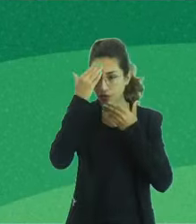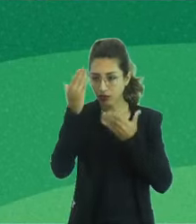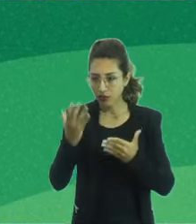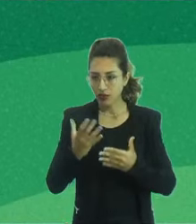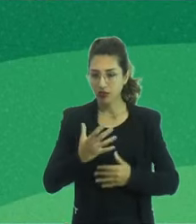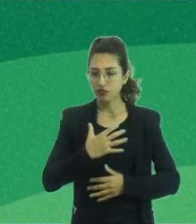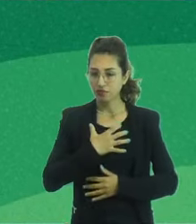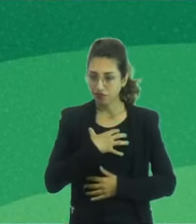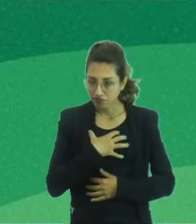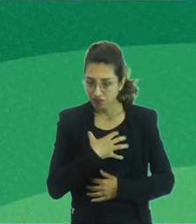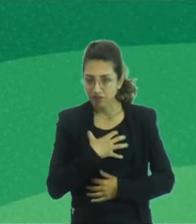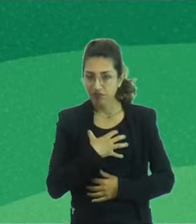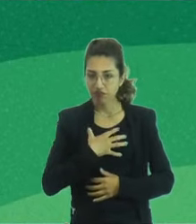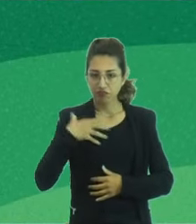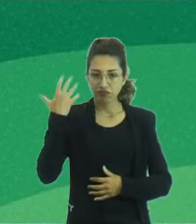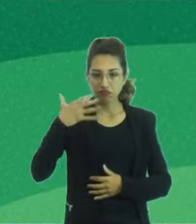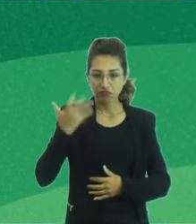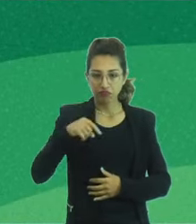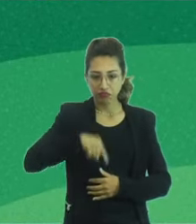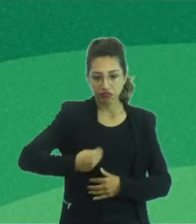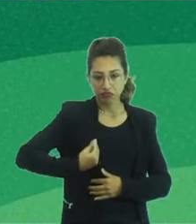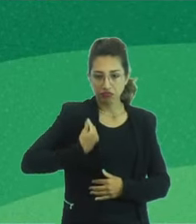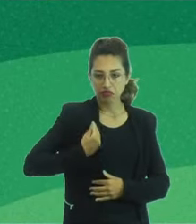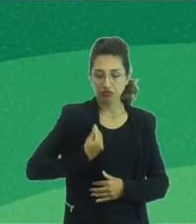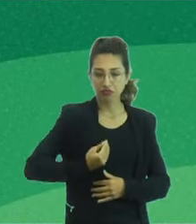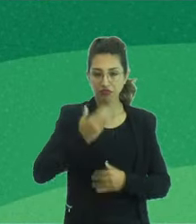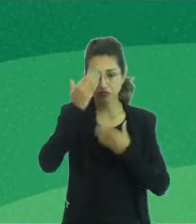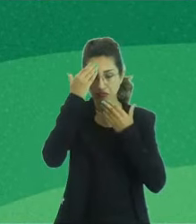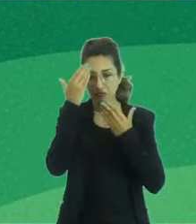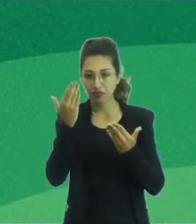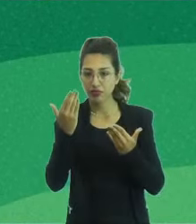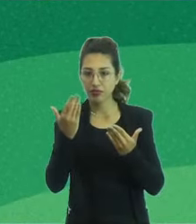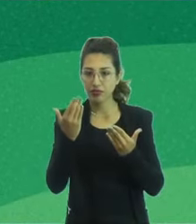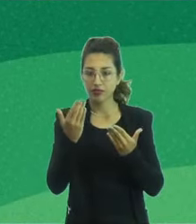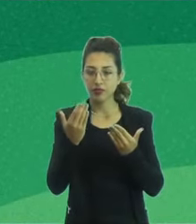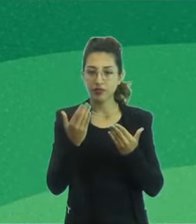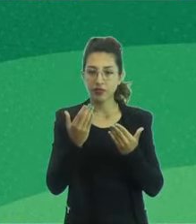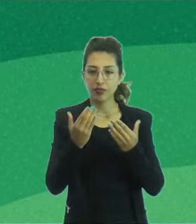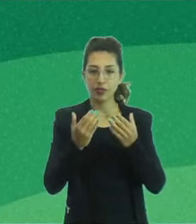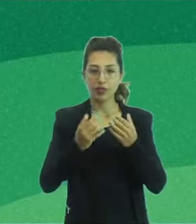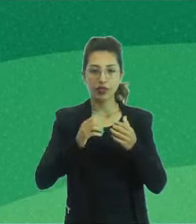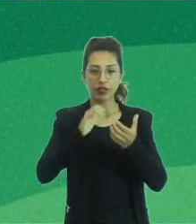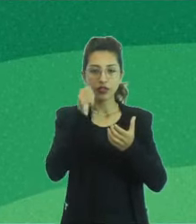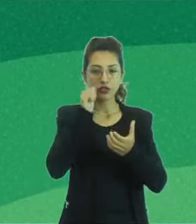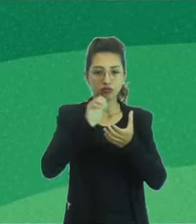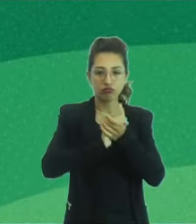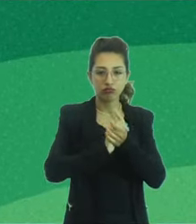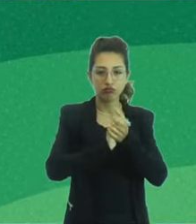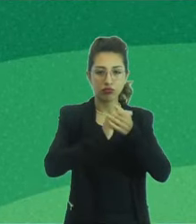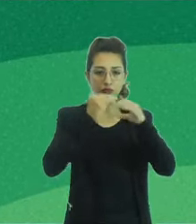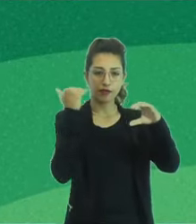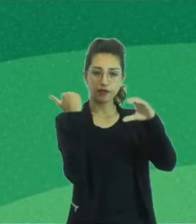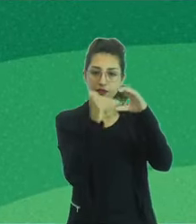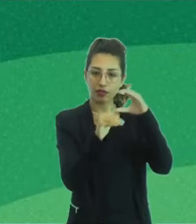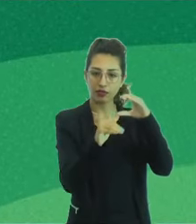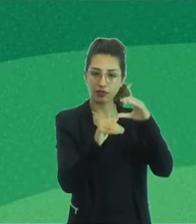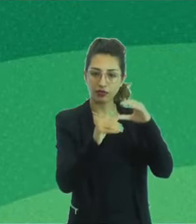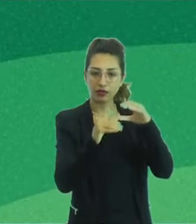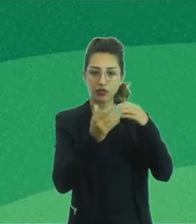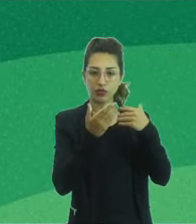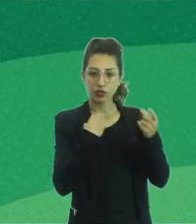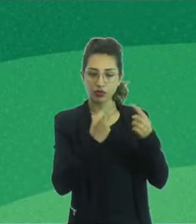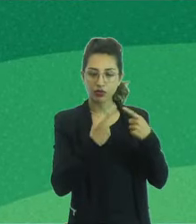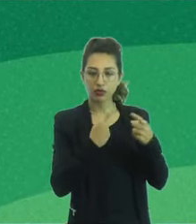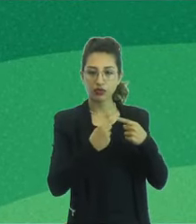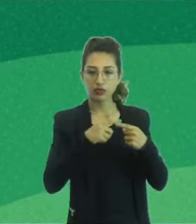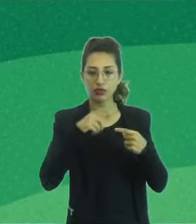pela tua presença aqui na minha palestra agora e assim Mandar mensagem para as pessoas e ser grato por conta